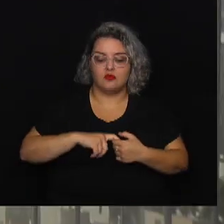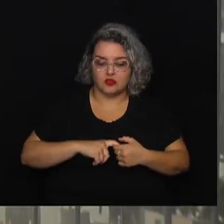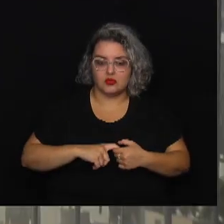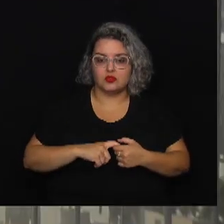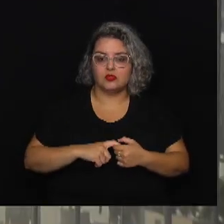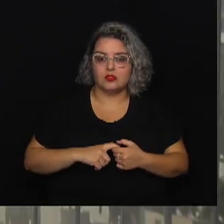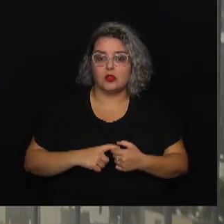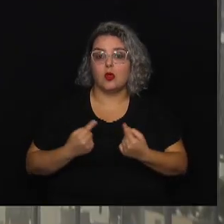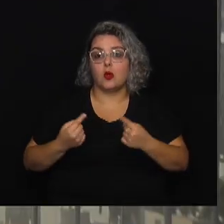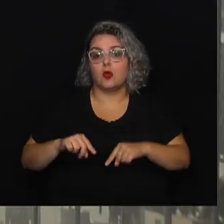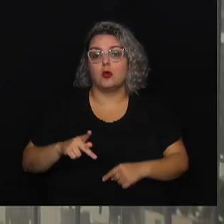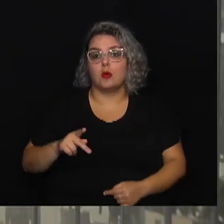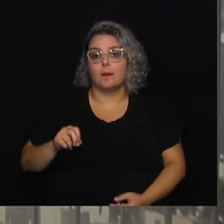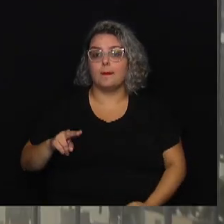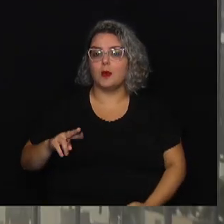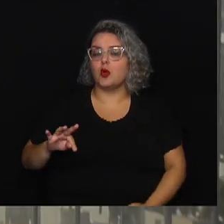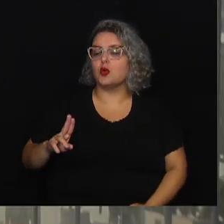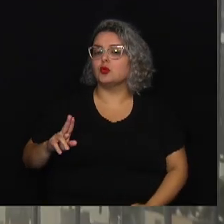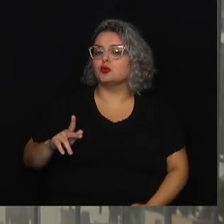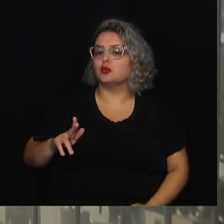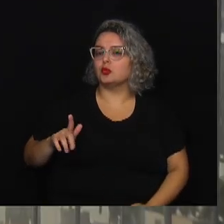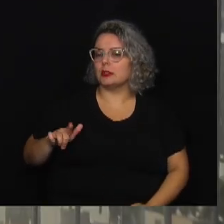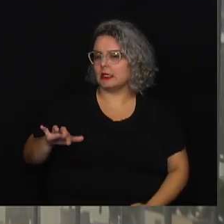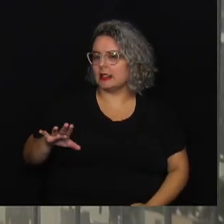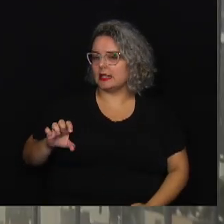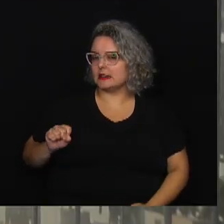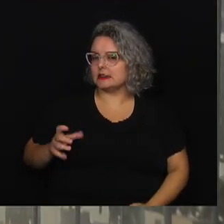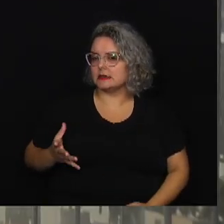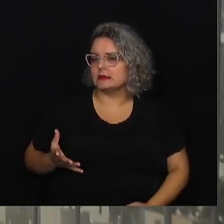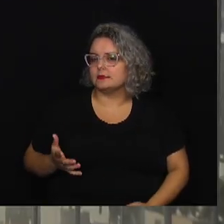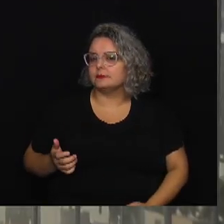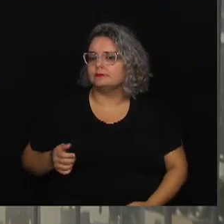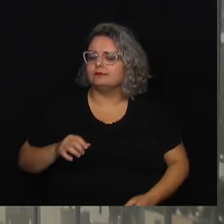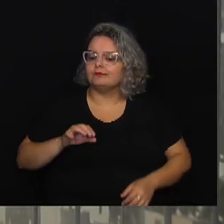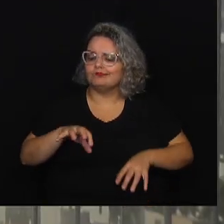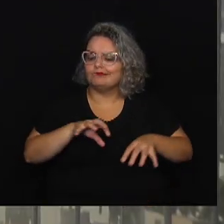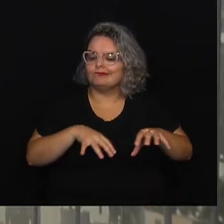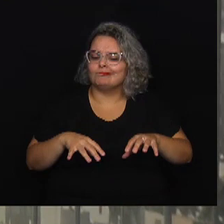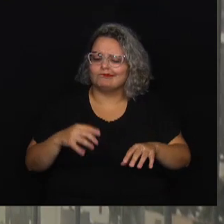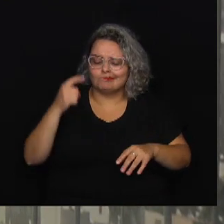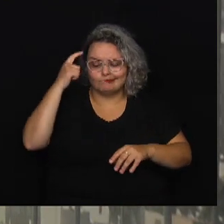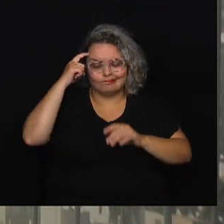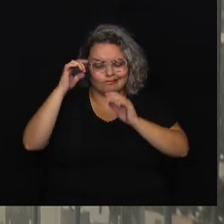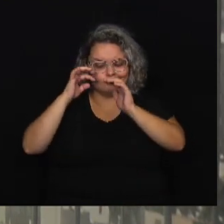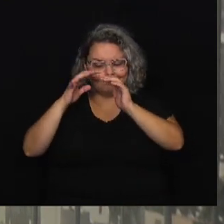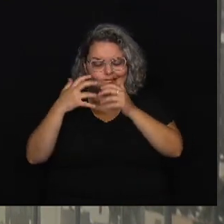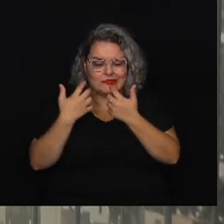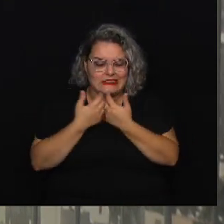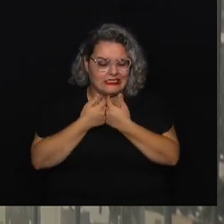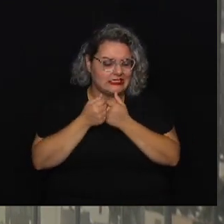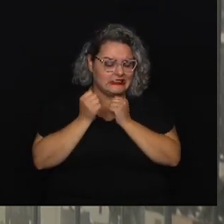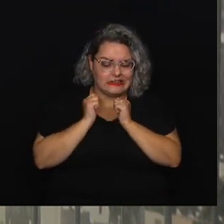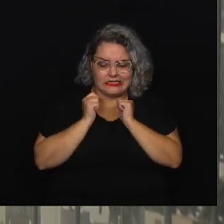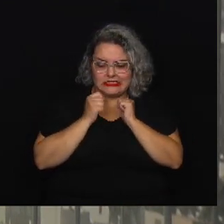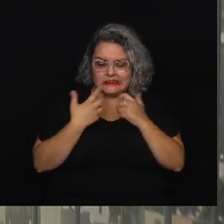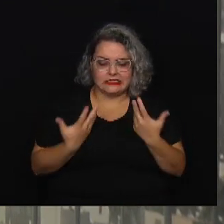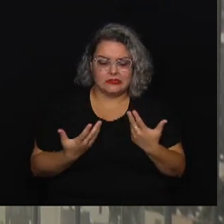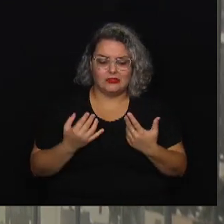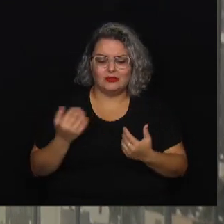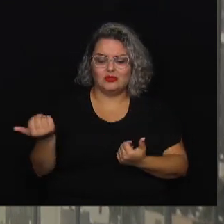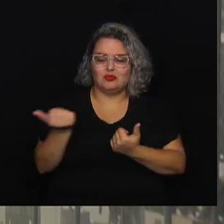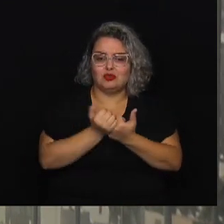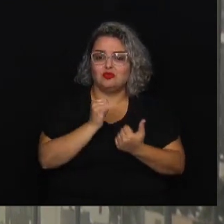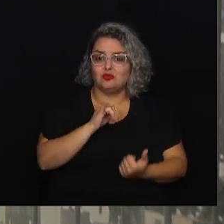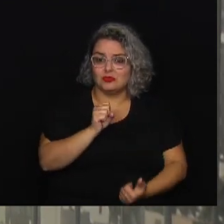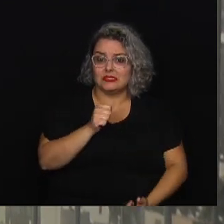da Portuguesa, e a formação titular, ele está quebrando a cabeça para saber se ele vai entrar no lugar do Isaac, um